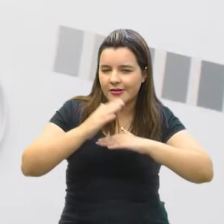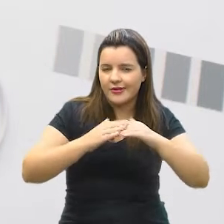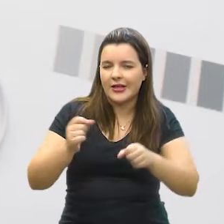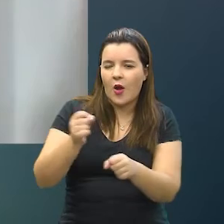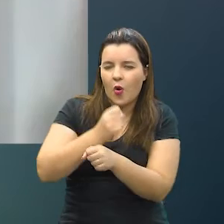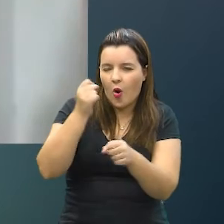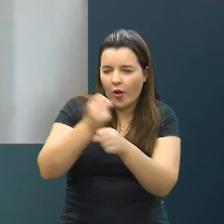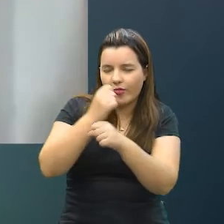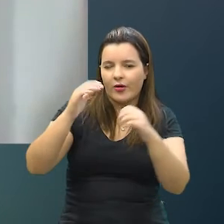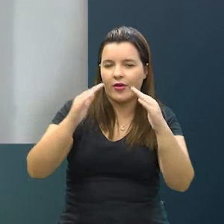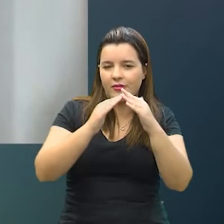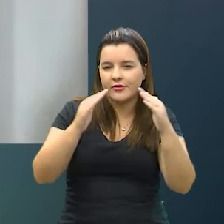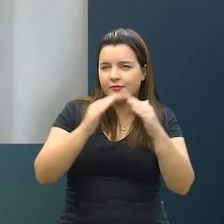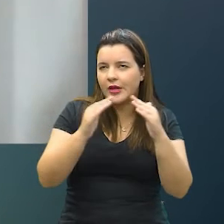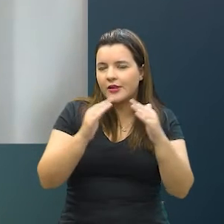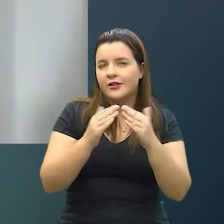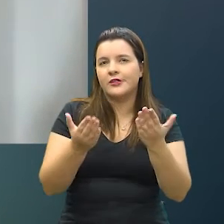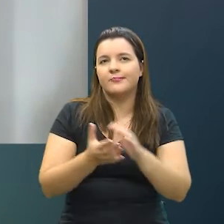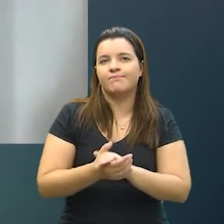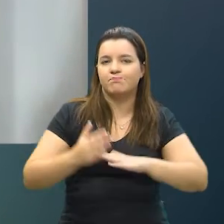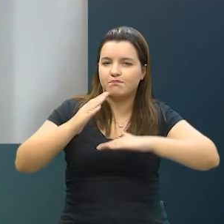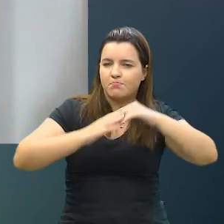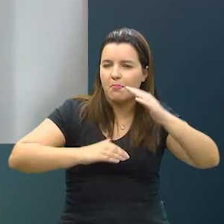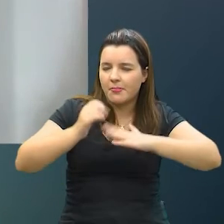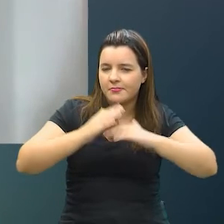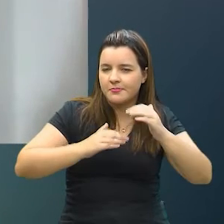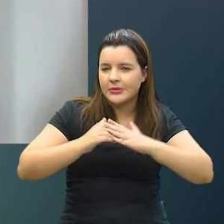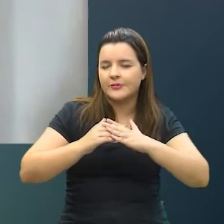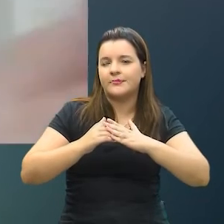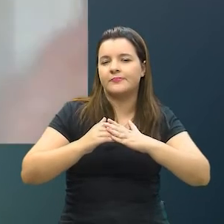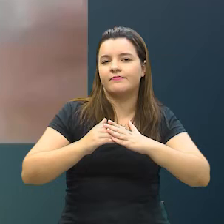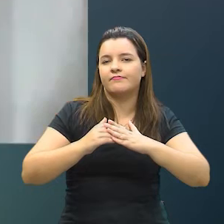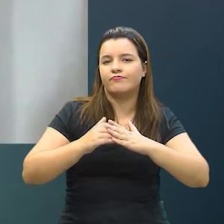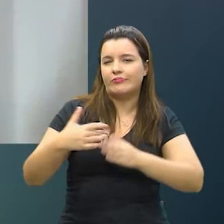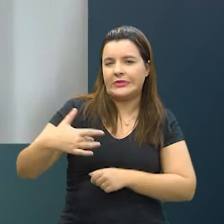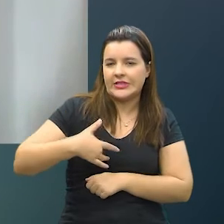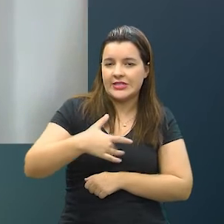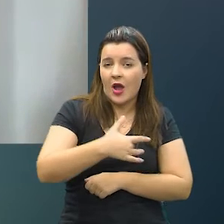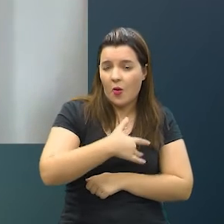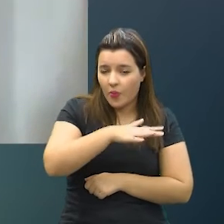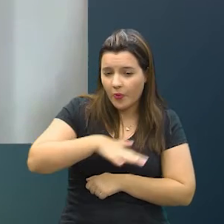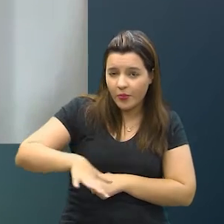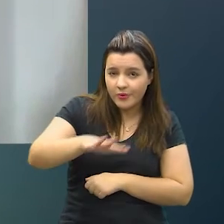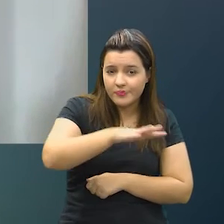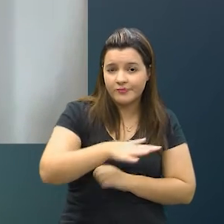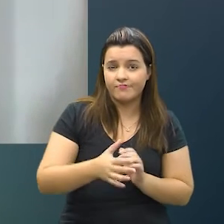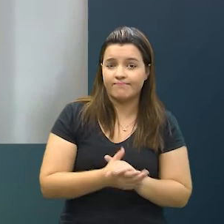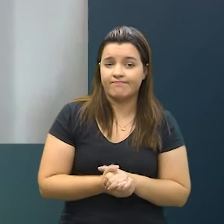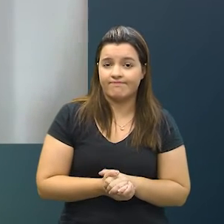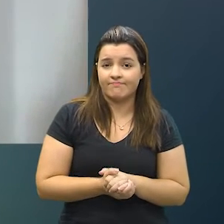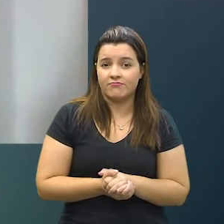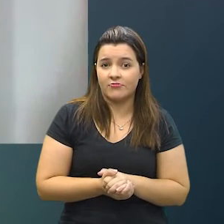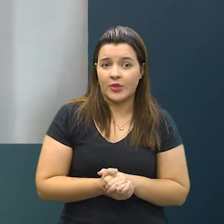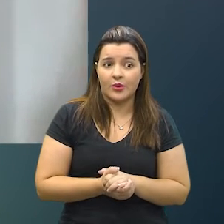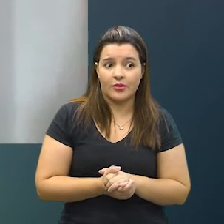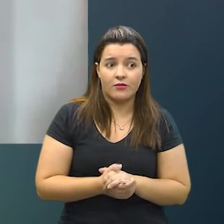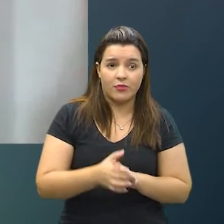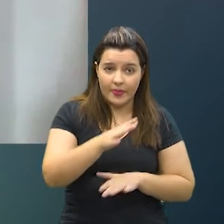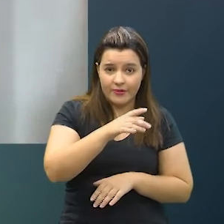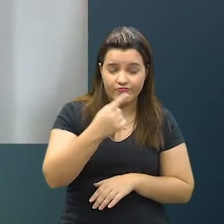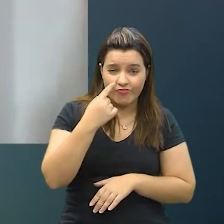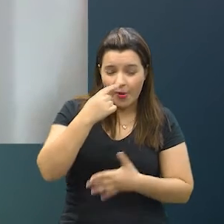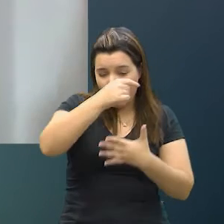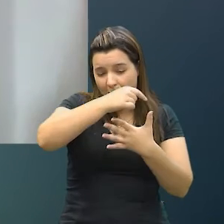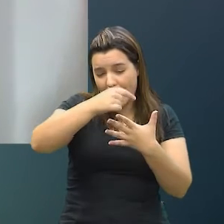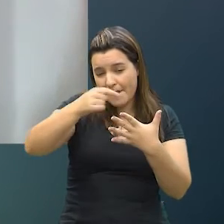construção civil, seja serviço na linha de saúde. Então, para essas empresas,